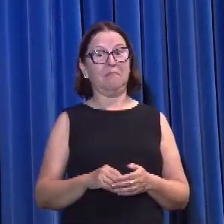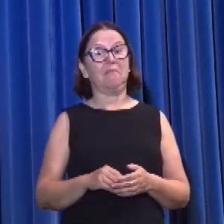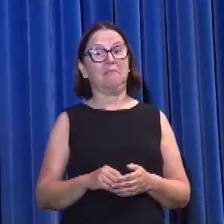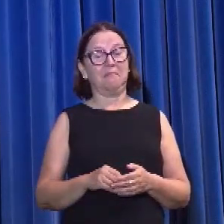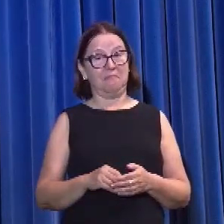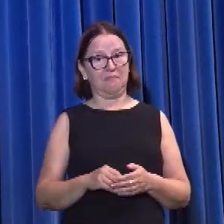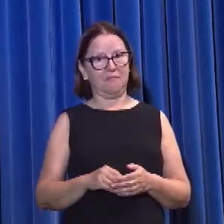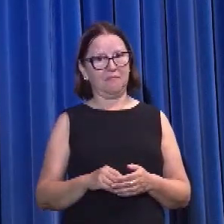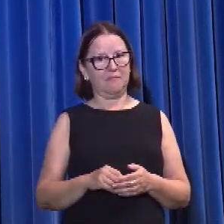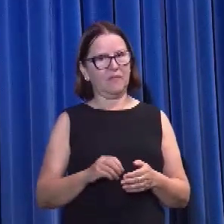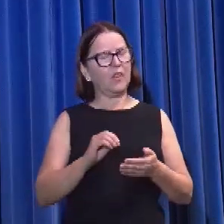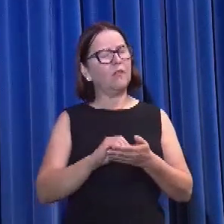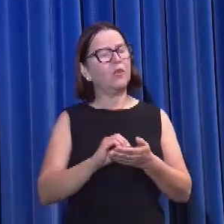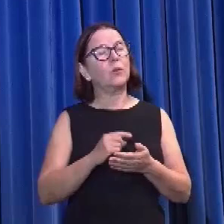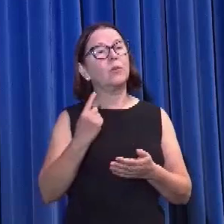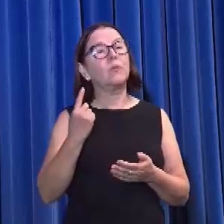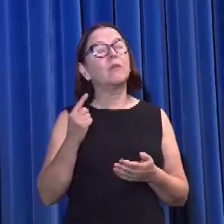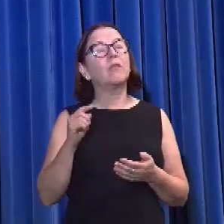Faltou um.